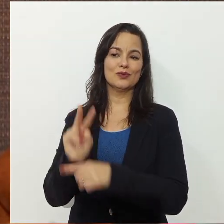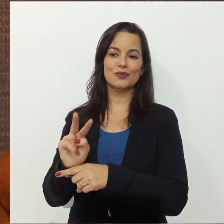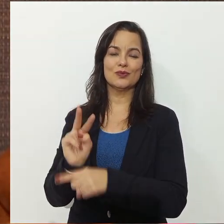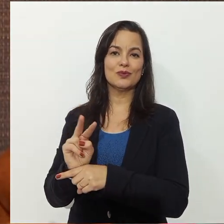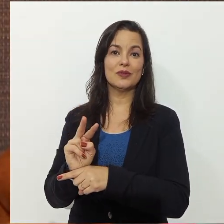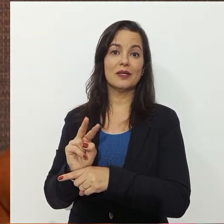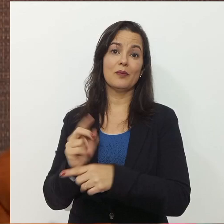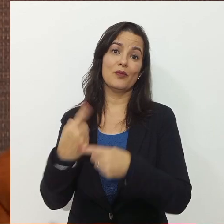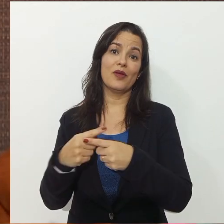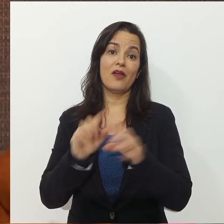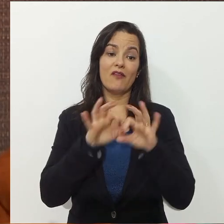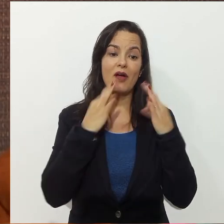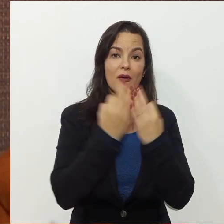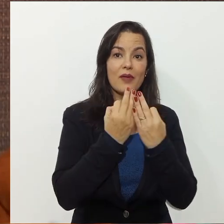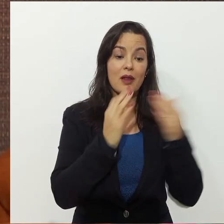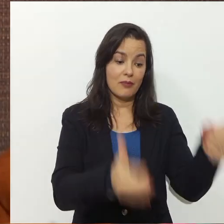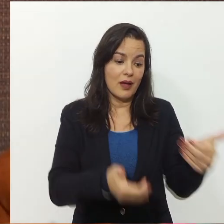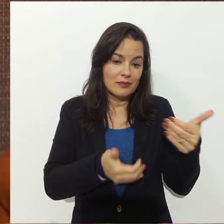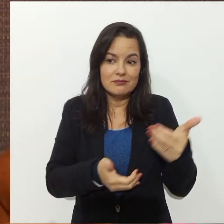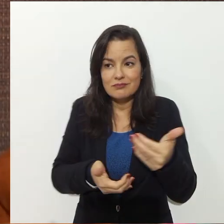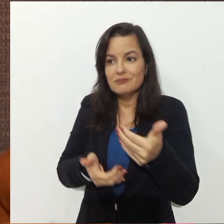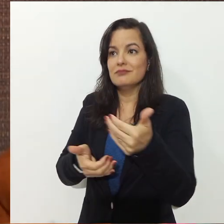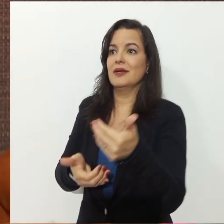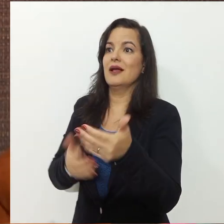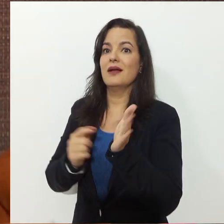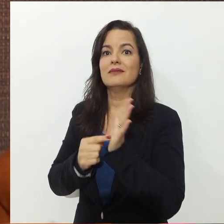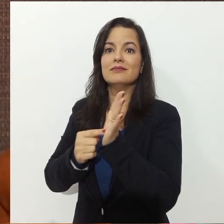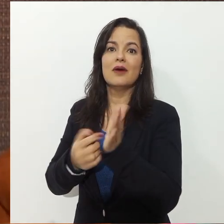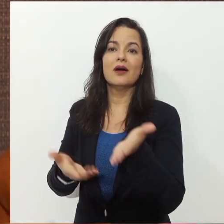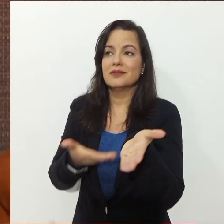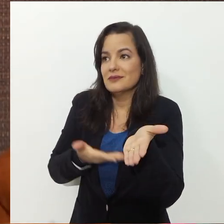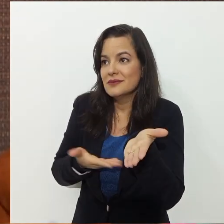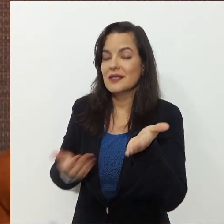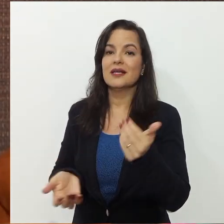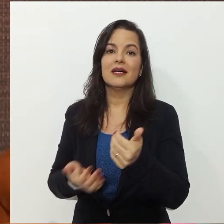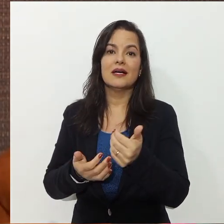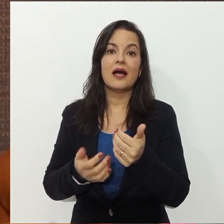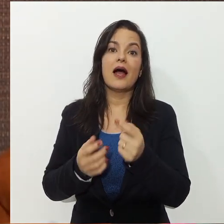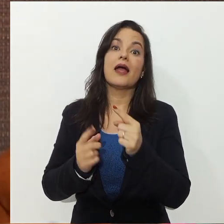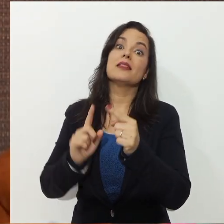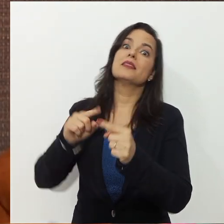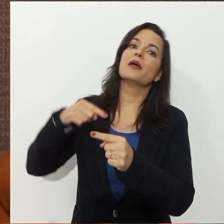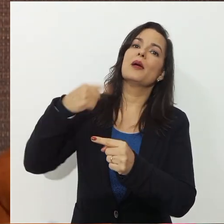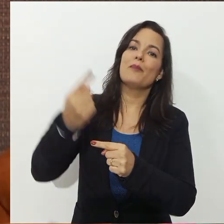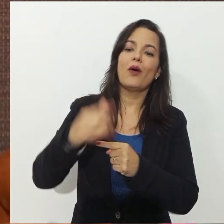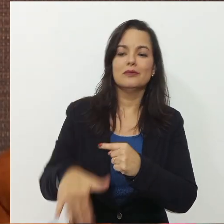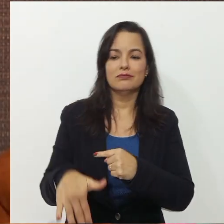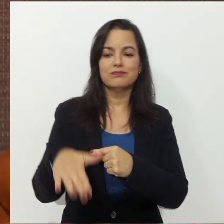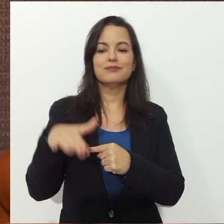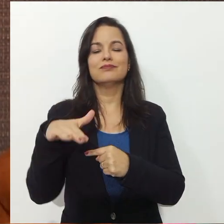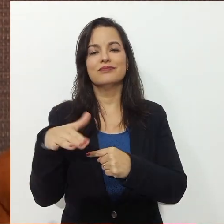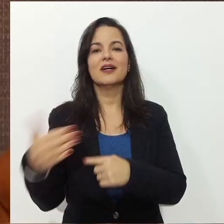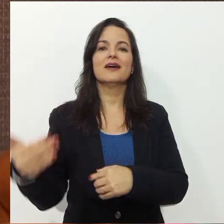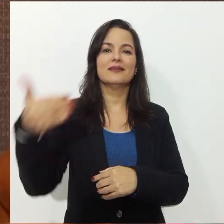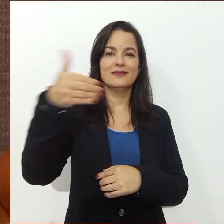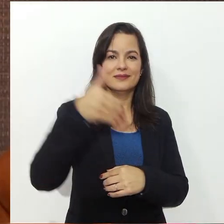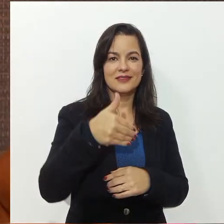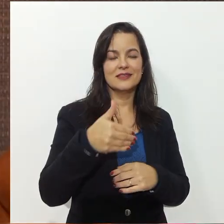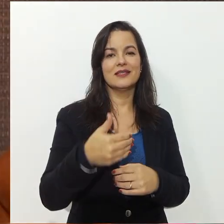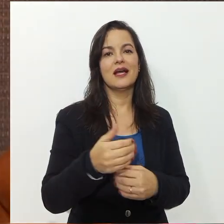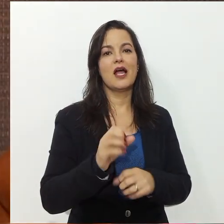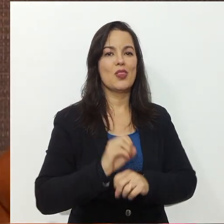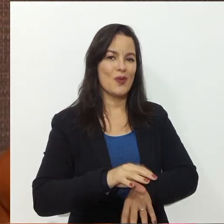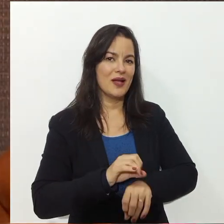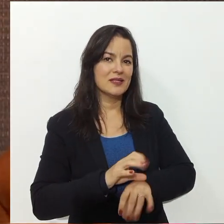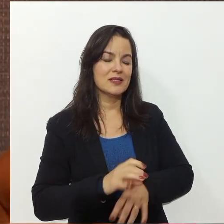vão procurar primeiro essa vertente aí e elas vão chegar para a gente depois de ter passado por todo o atendimento clínico,